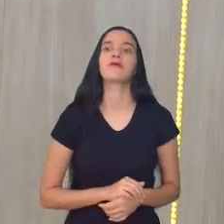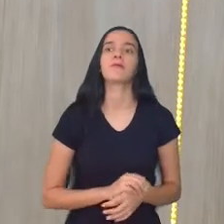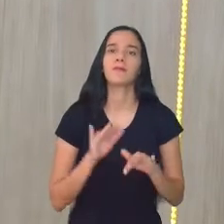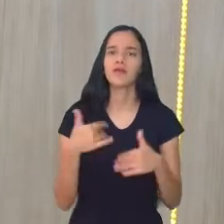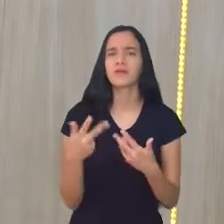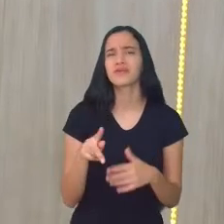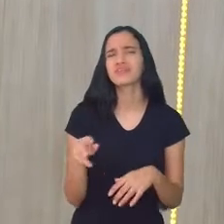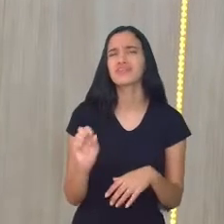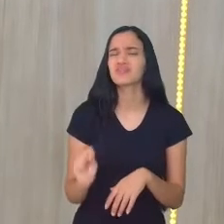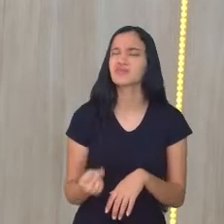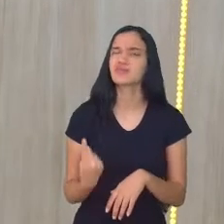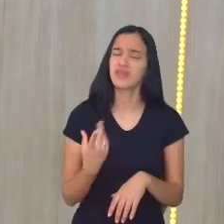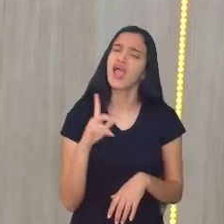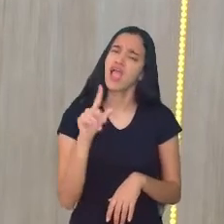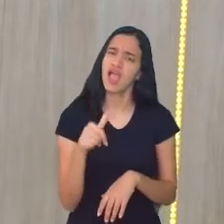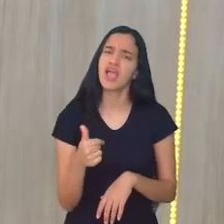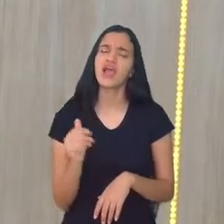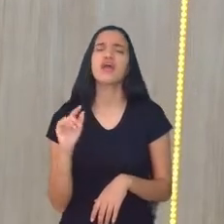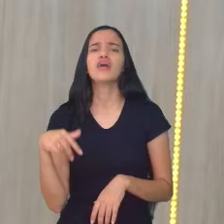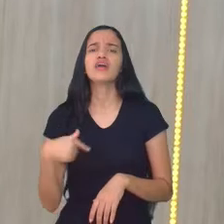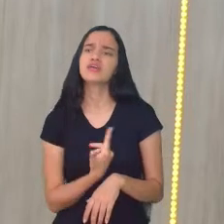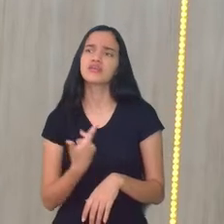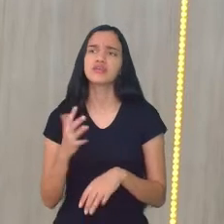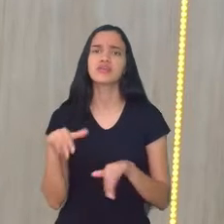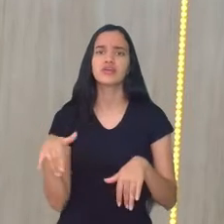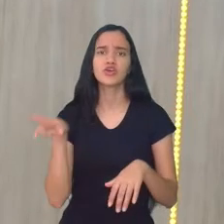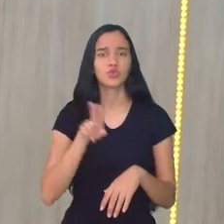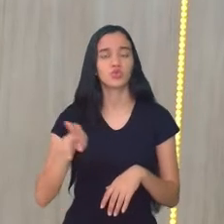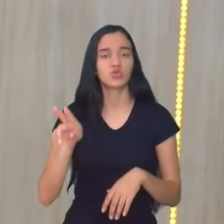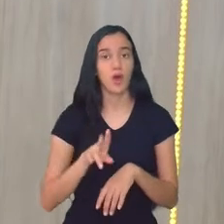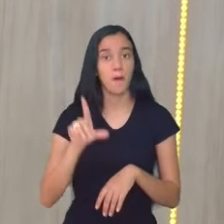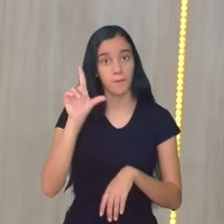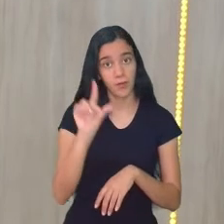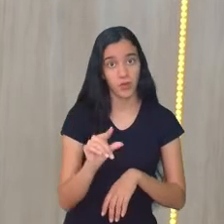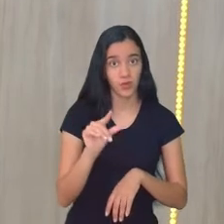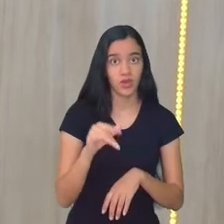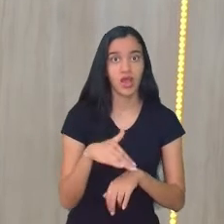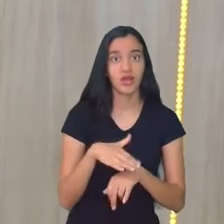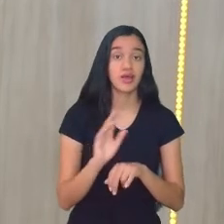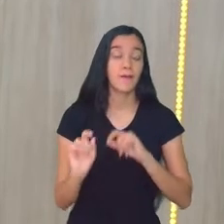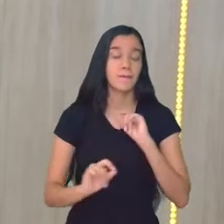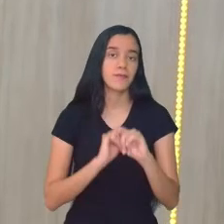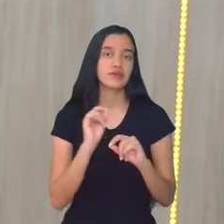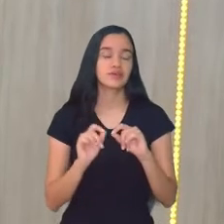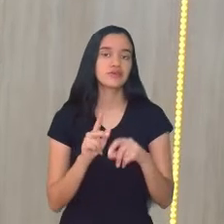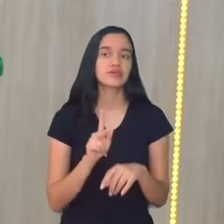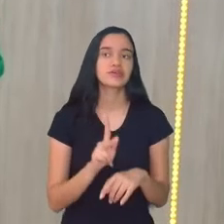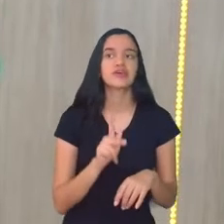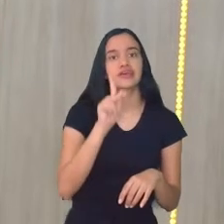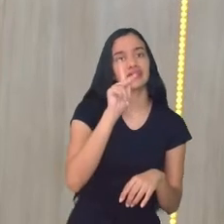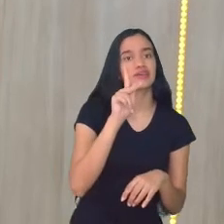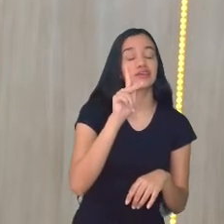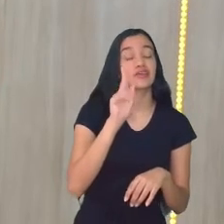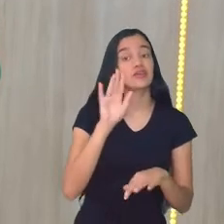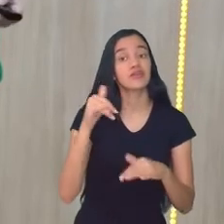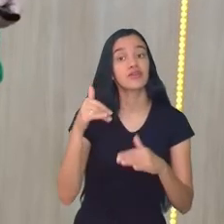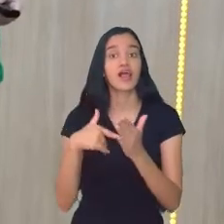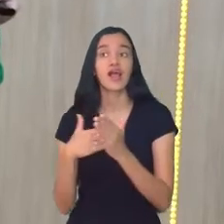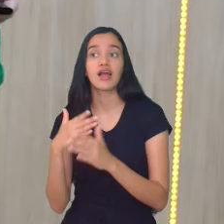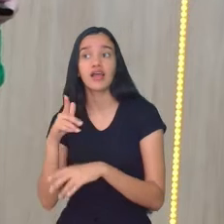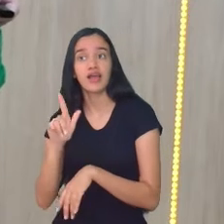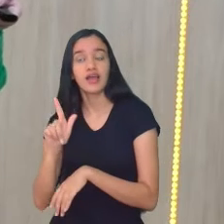Professor, é estranho. É, pessoal, a gente usa pouco, o que a gente usa mais é de quilos para gramas, para fazer